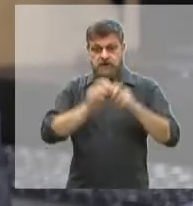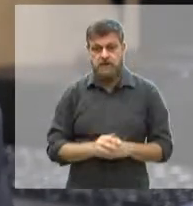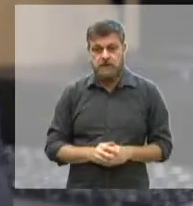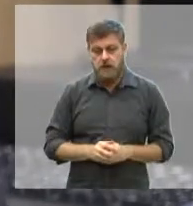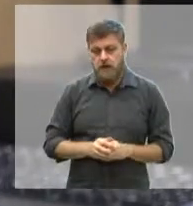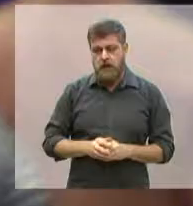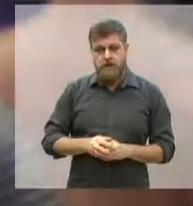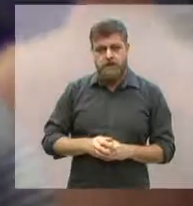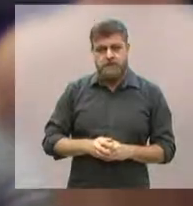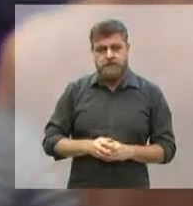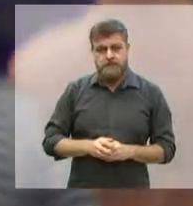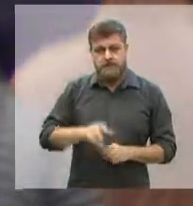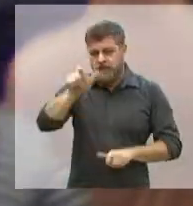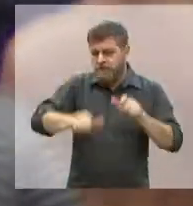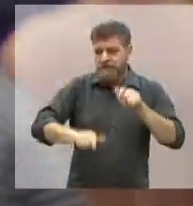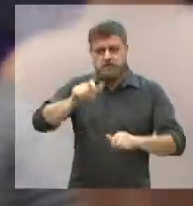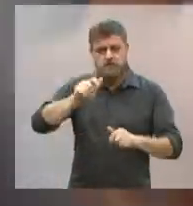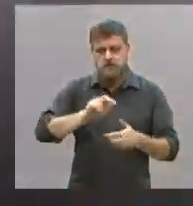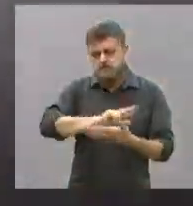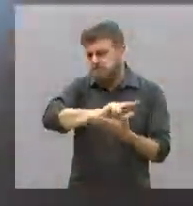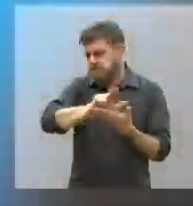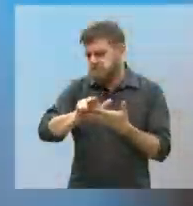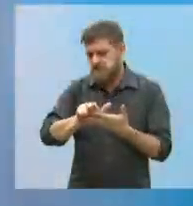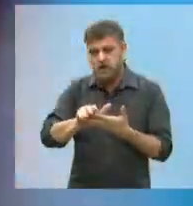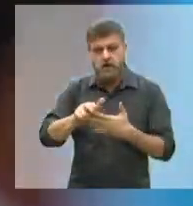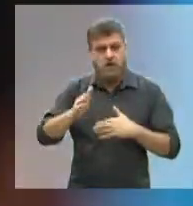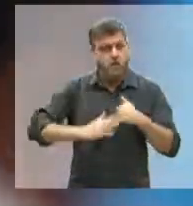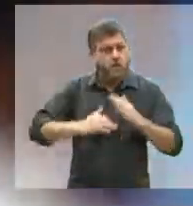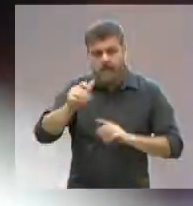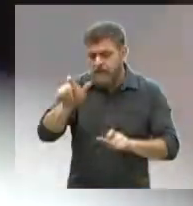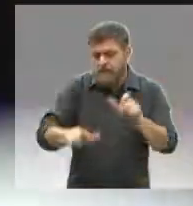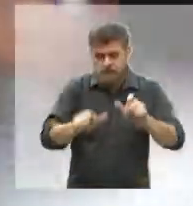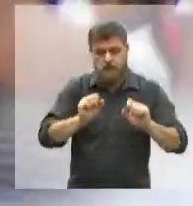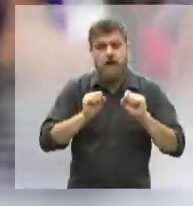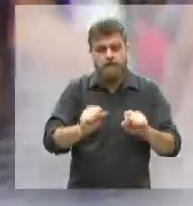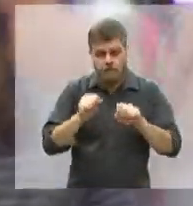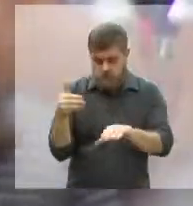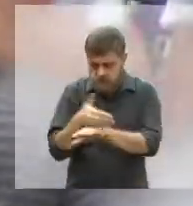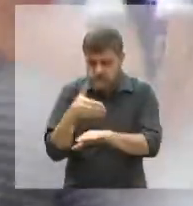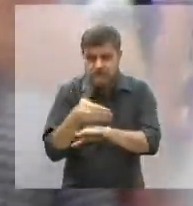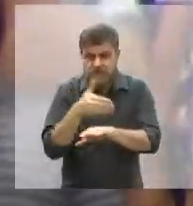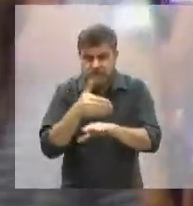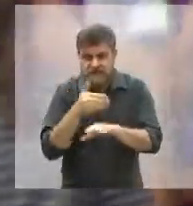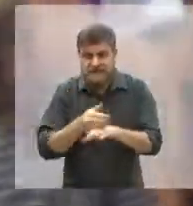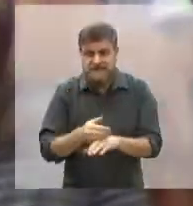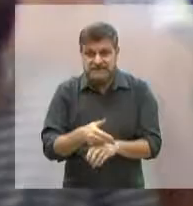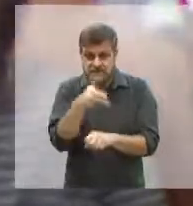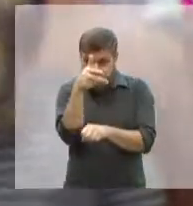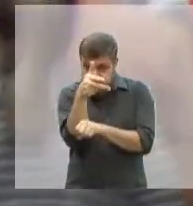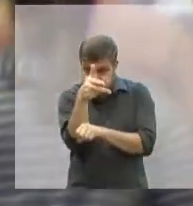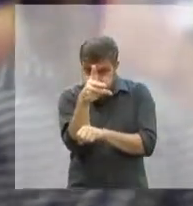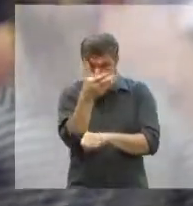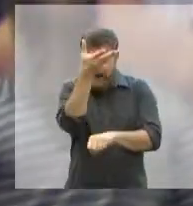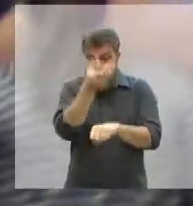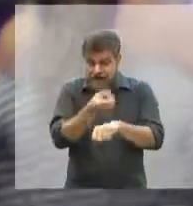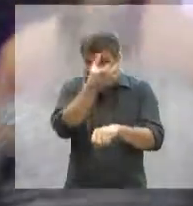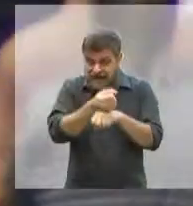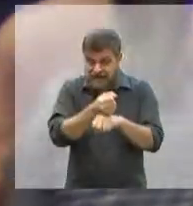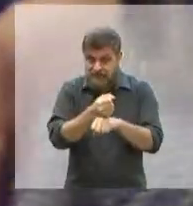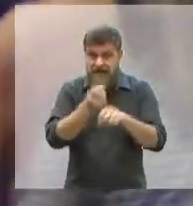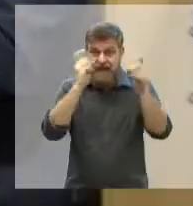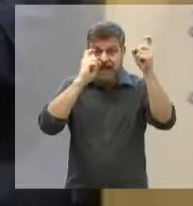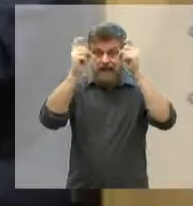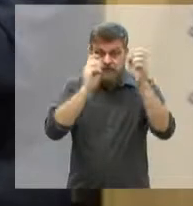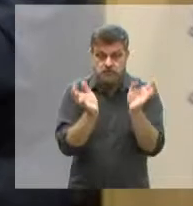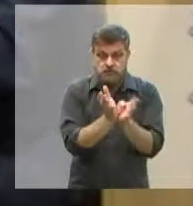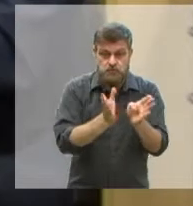qualquer cidadão e cidadã da cidade de Campinas de participar, gravar, registrar as reuniões